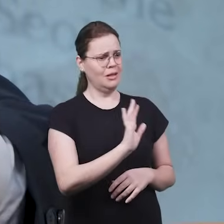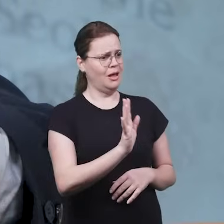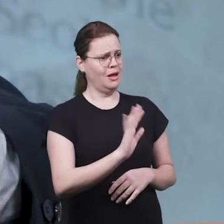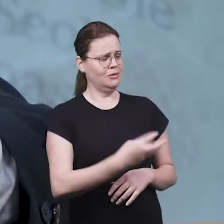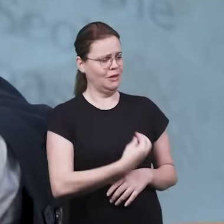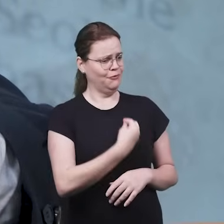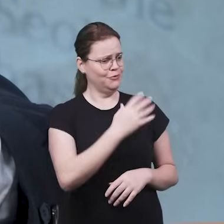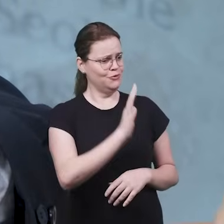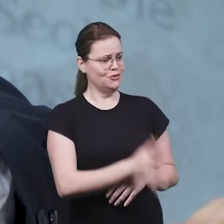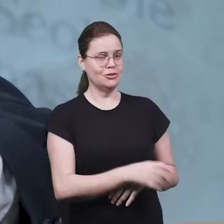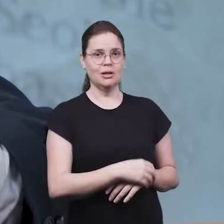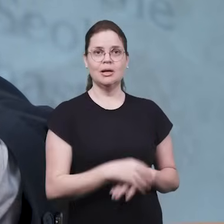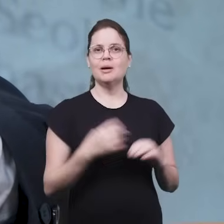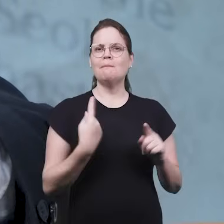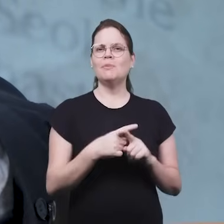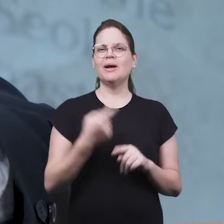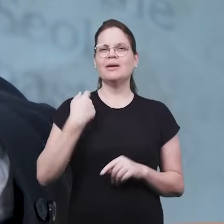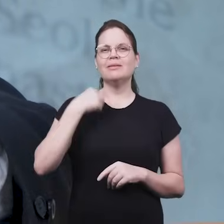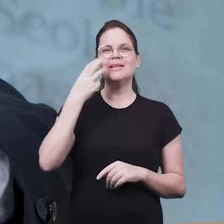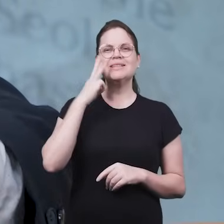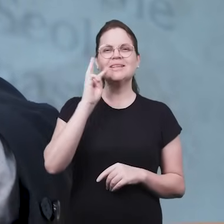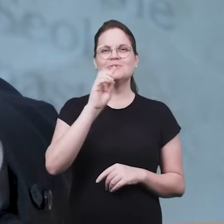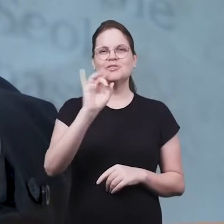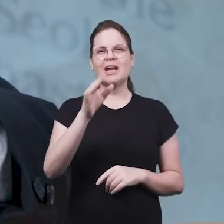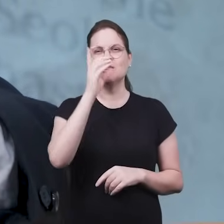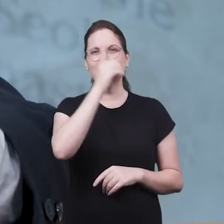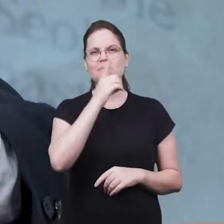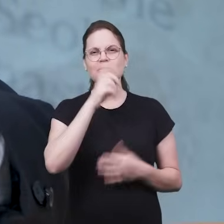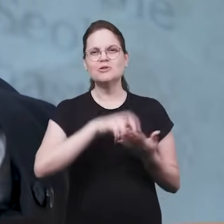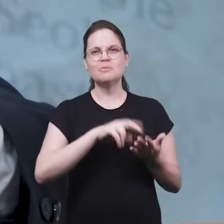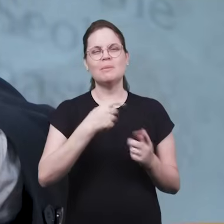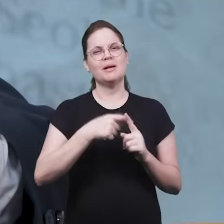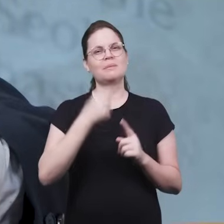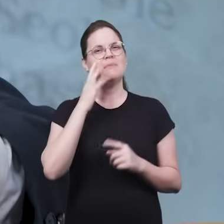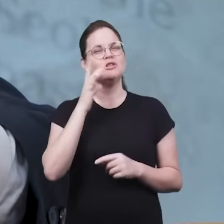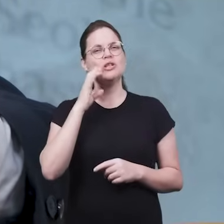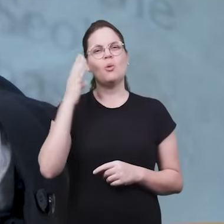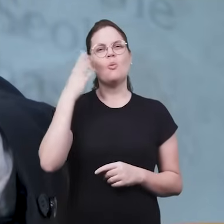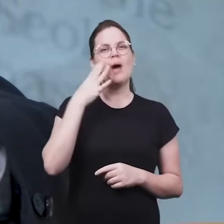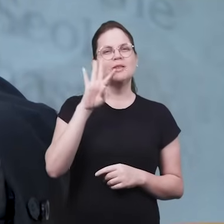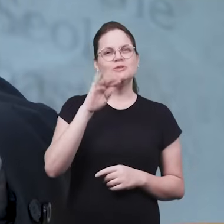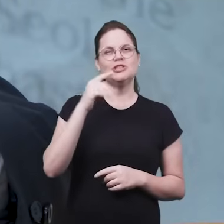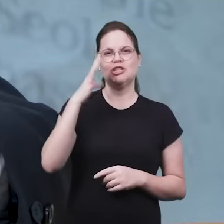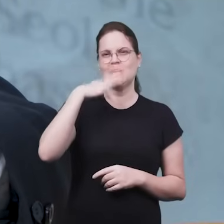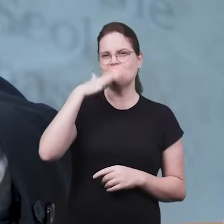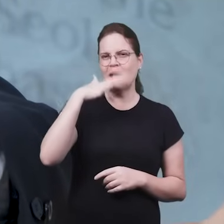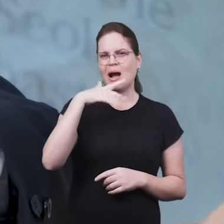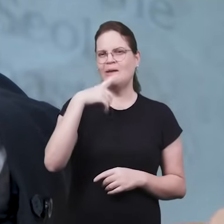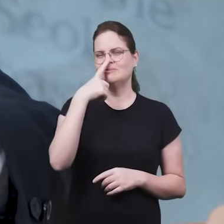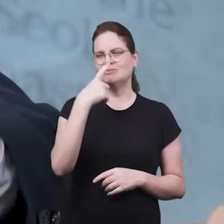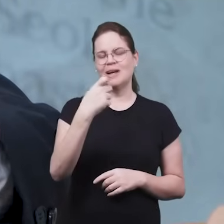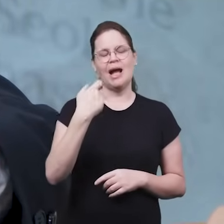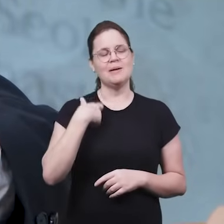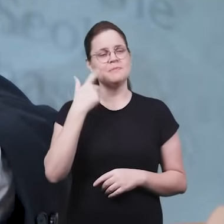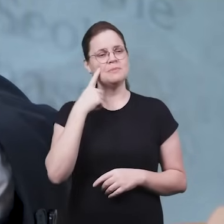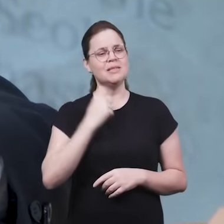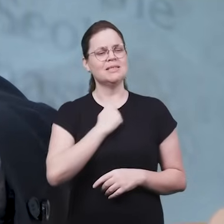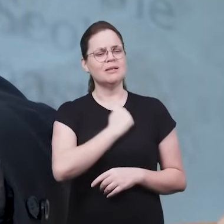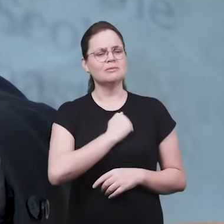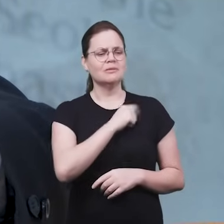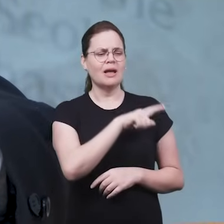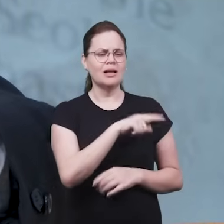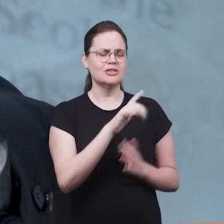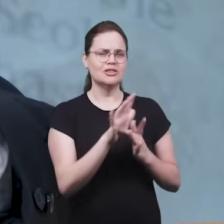Jesus. Era o 3º dia, no 4º dia o corpo já estaria cheirando mal. Então, a saudade do